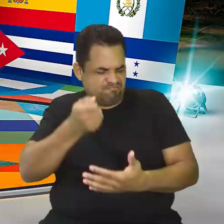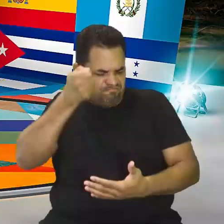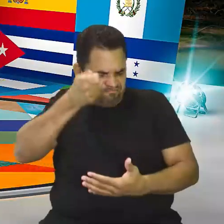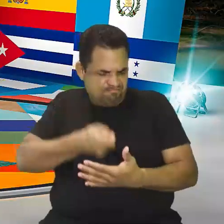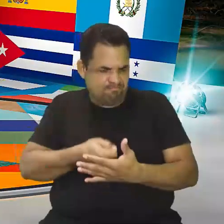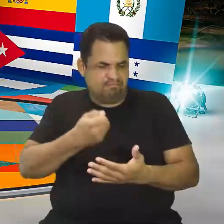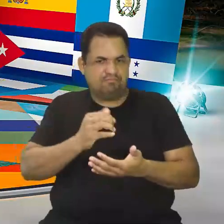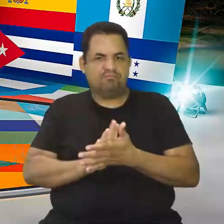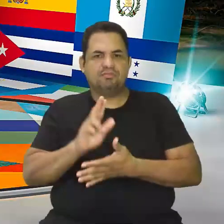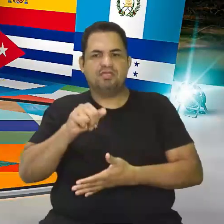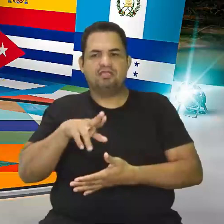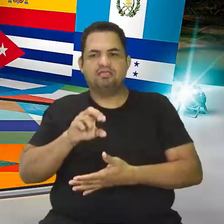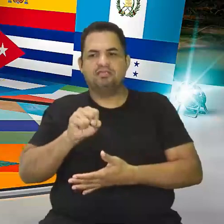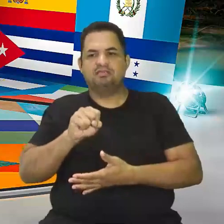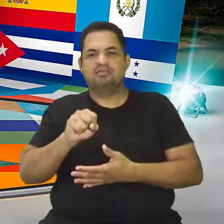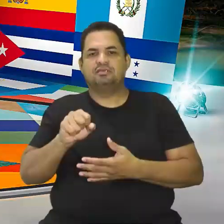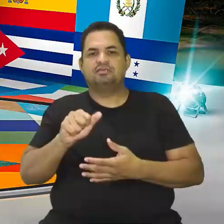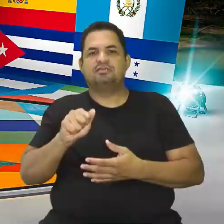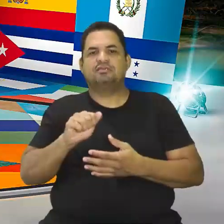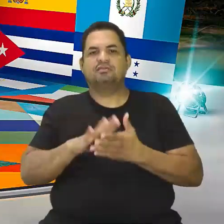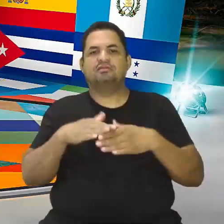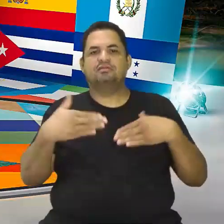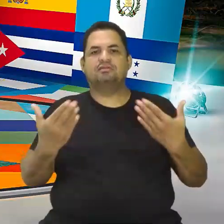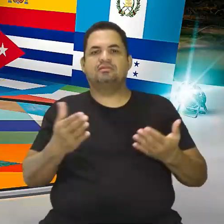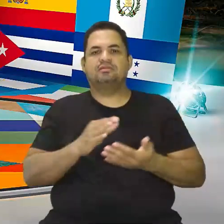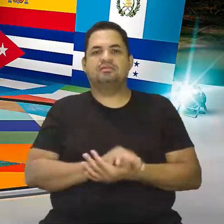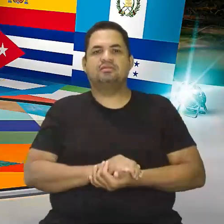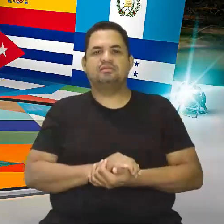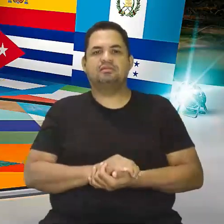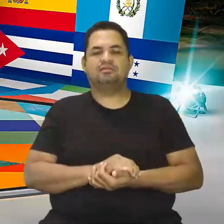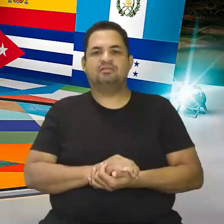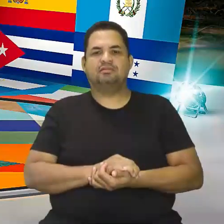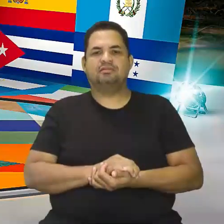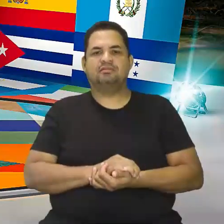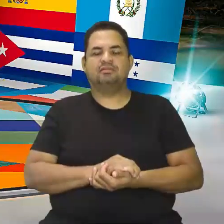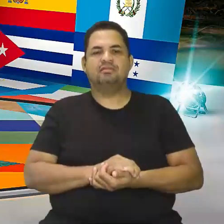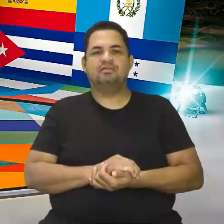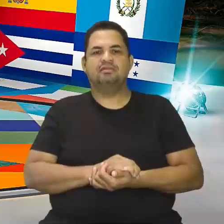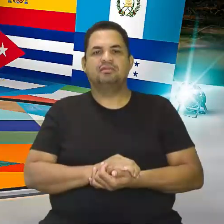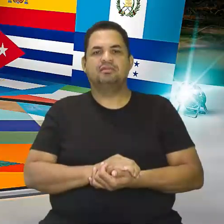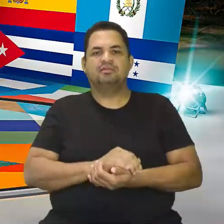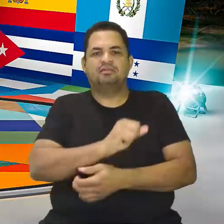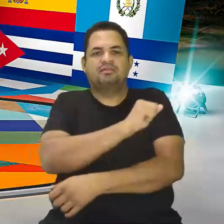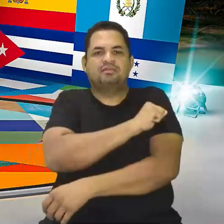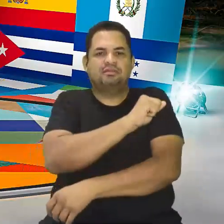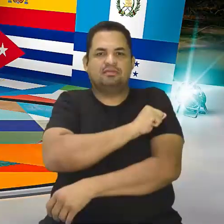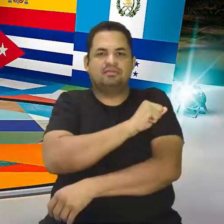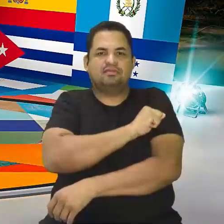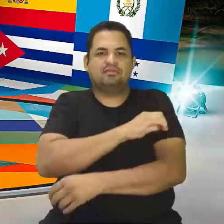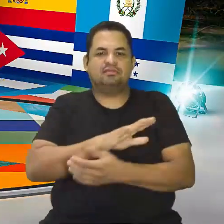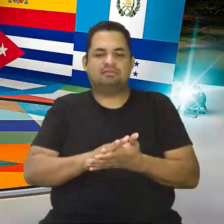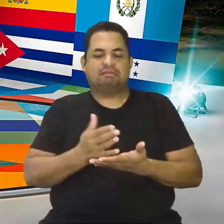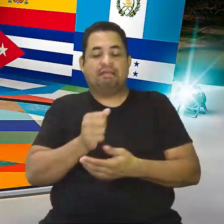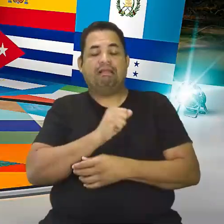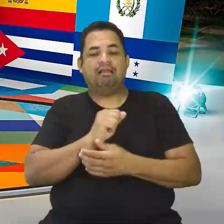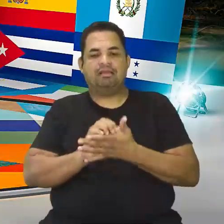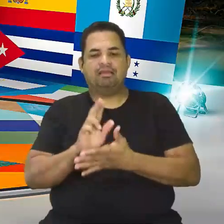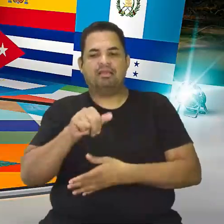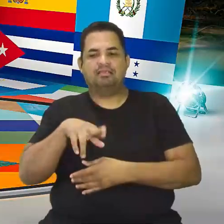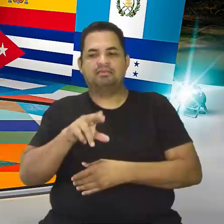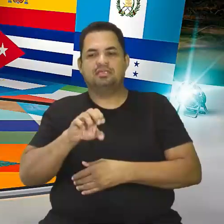da NASA, como diz a Tainá, como diz o pessoal aqui da mediação. Aluno da mediação é aluno